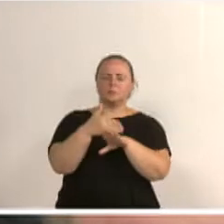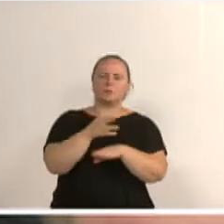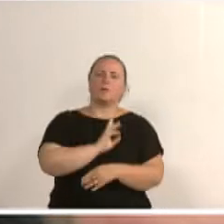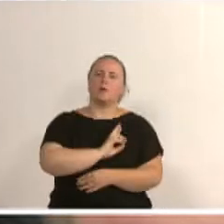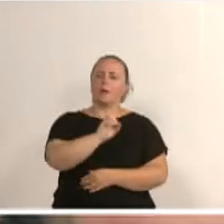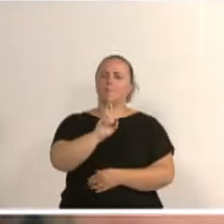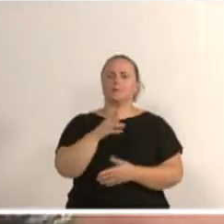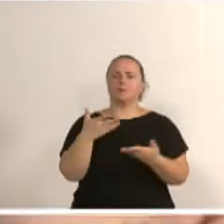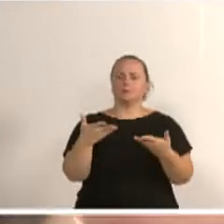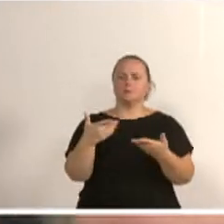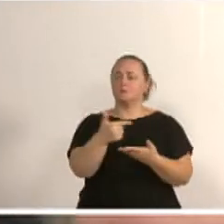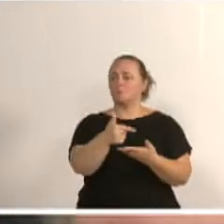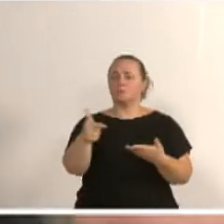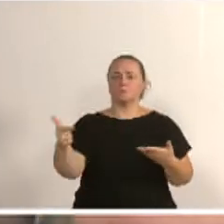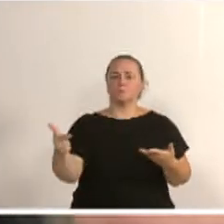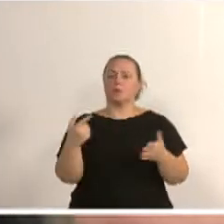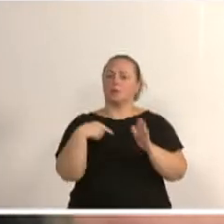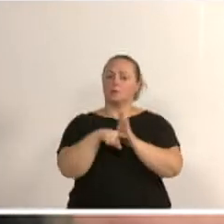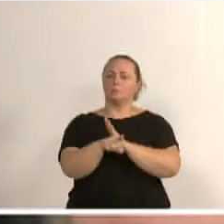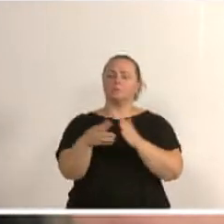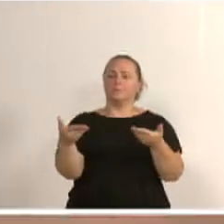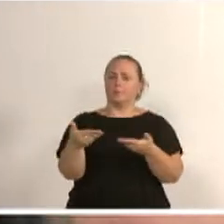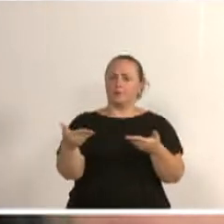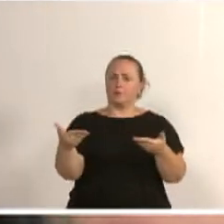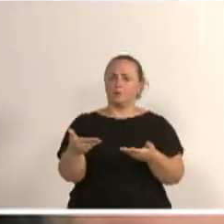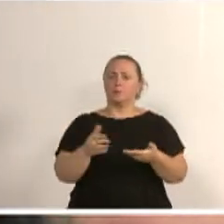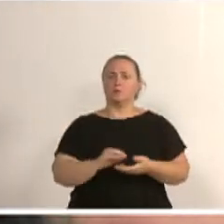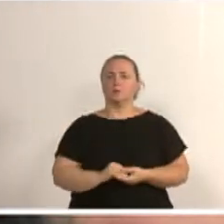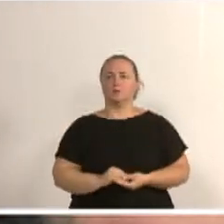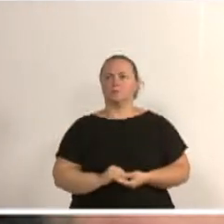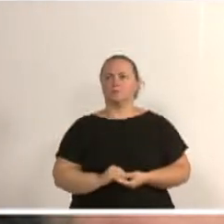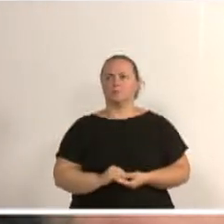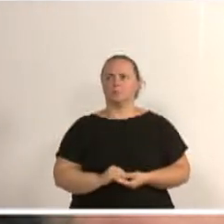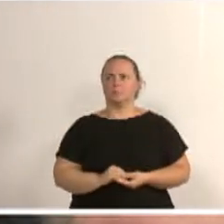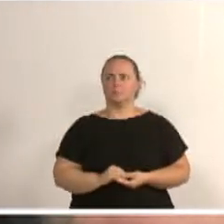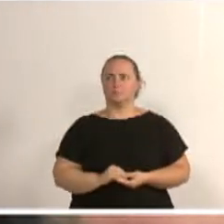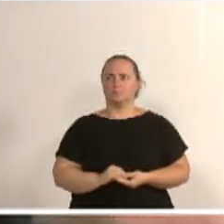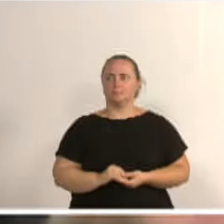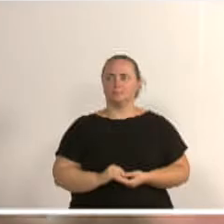pergunta, né? Vai ficar aqui depois, mais tarde. Agir responde.